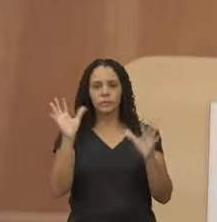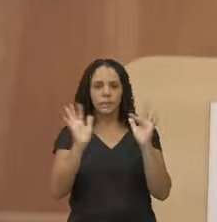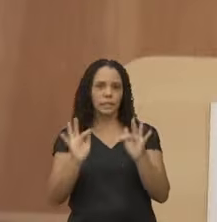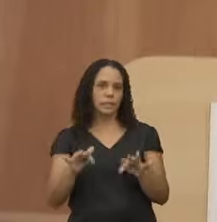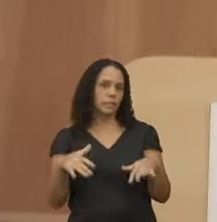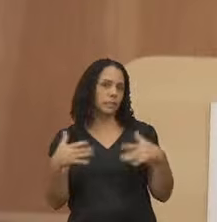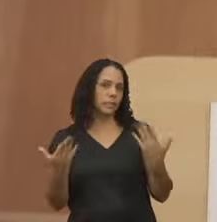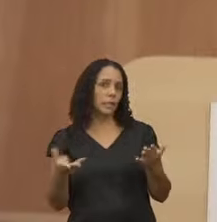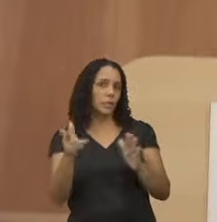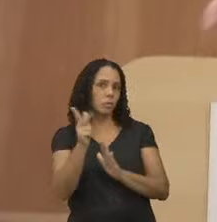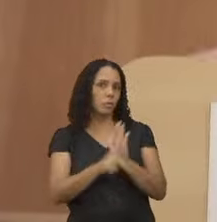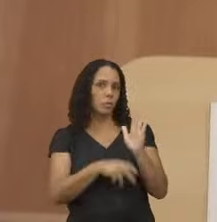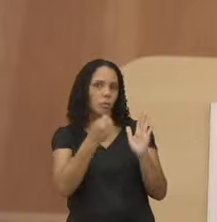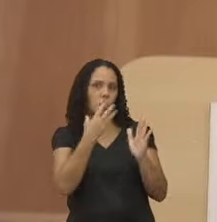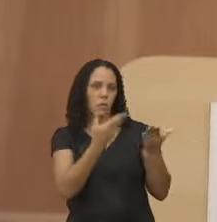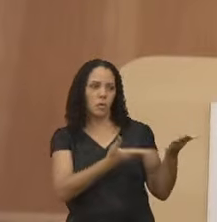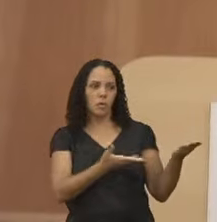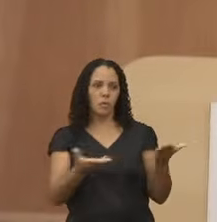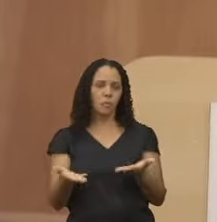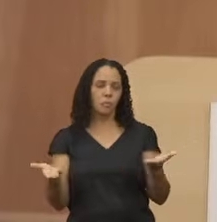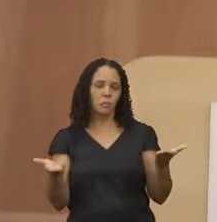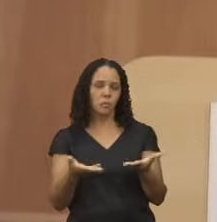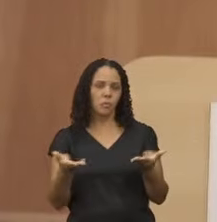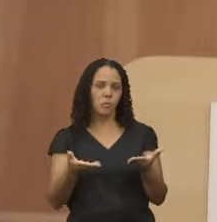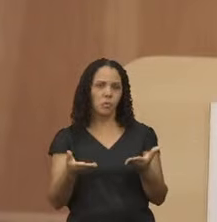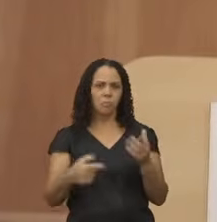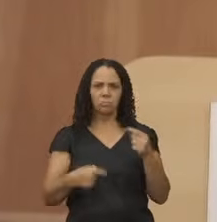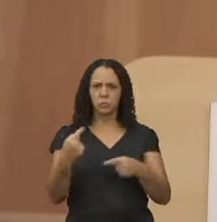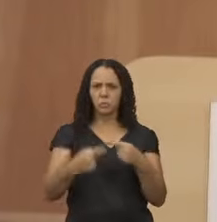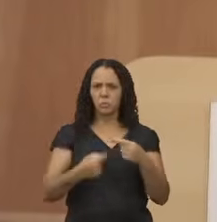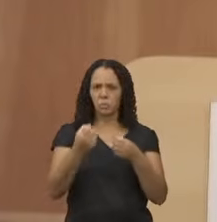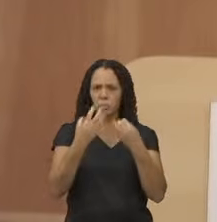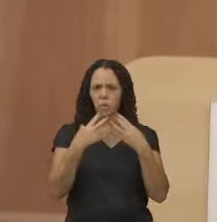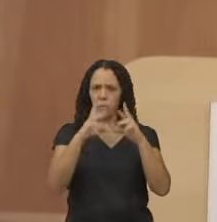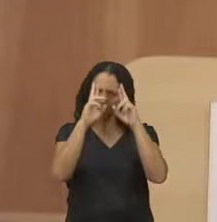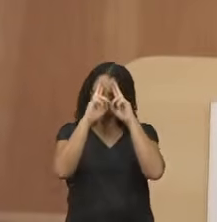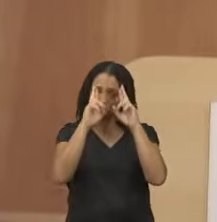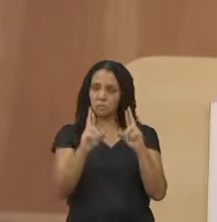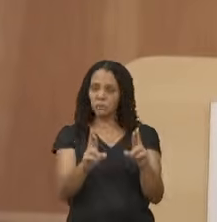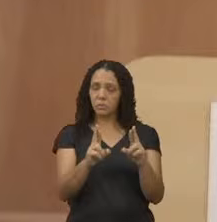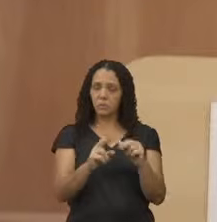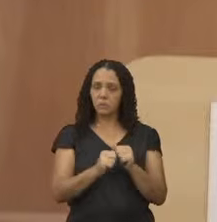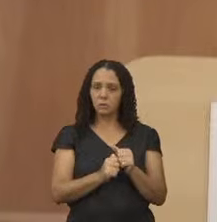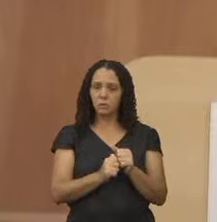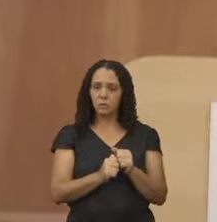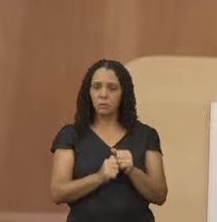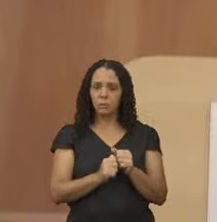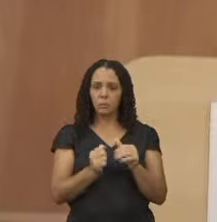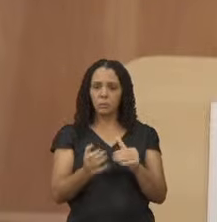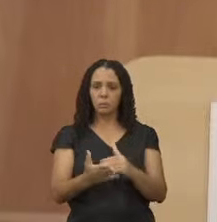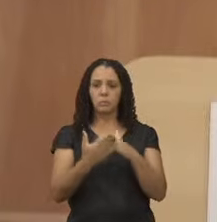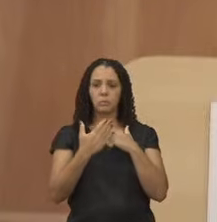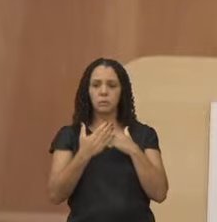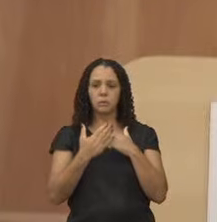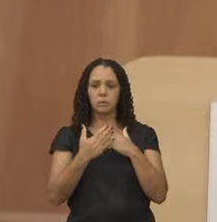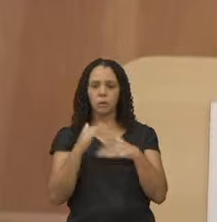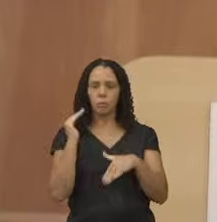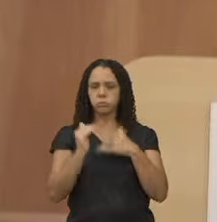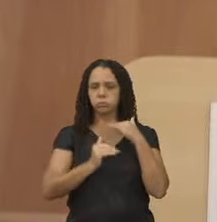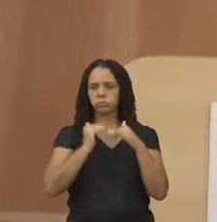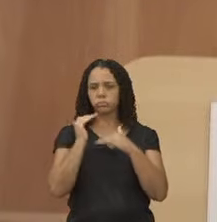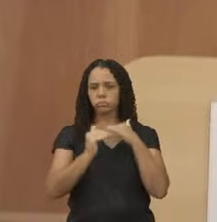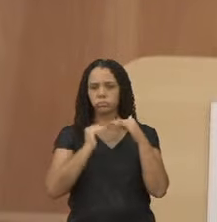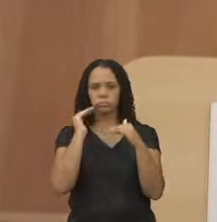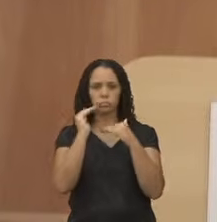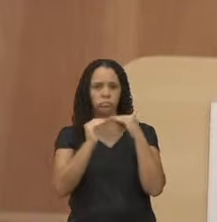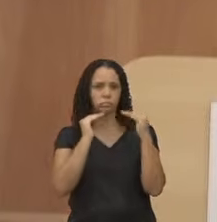Hoje muitos projetos bons aqui para Jacareí, discussões produtivas, respeitosas, que fazem a gente